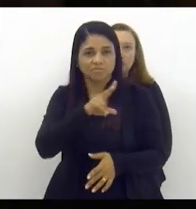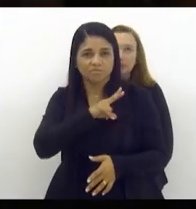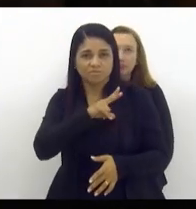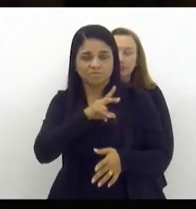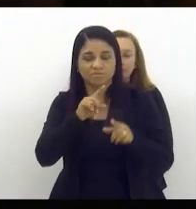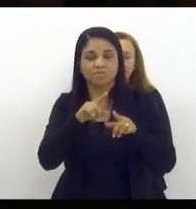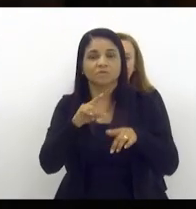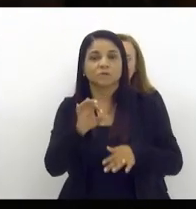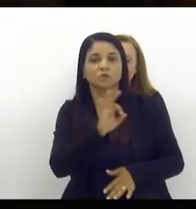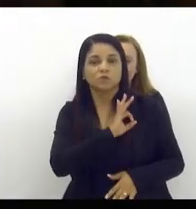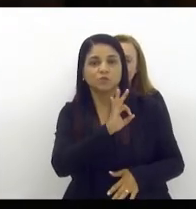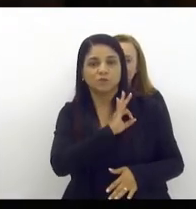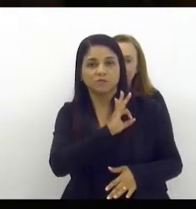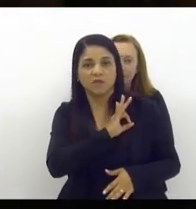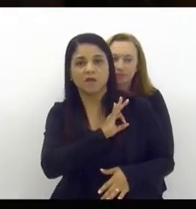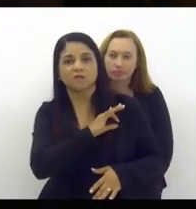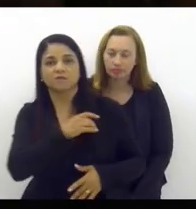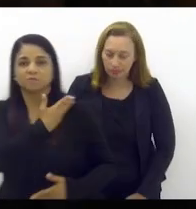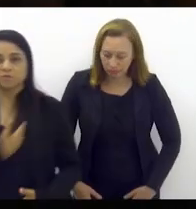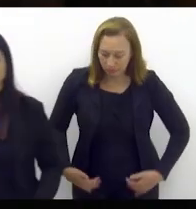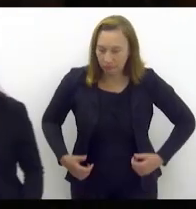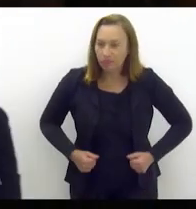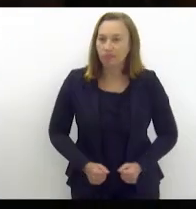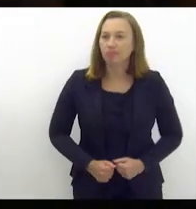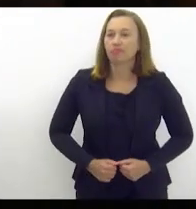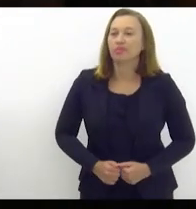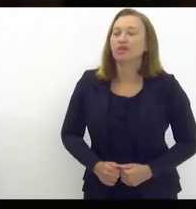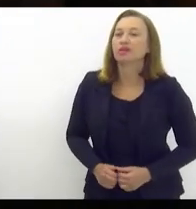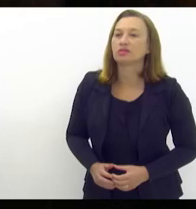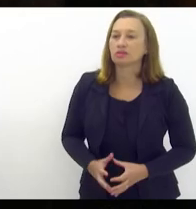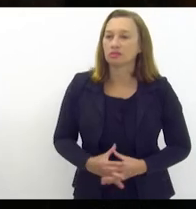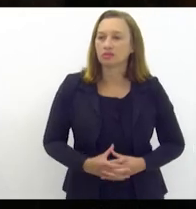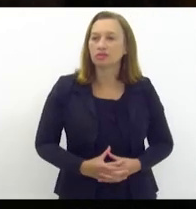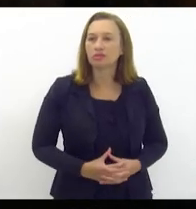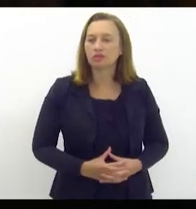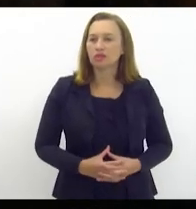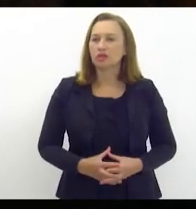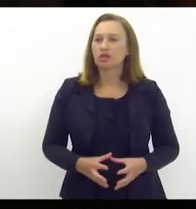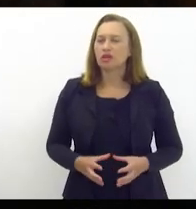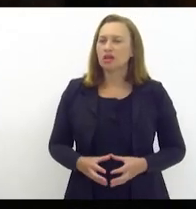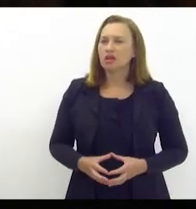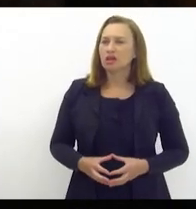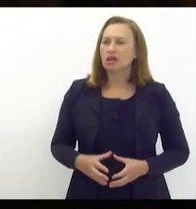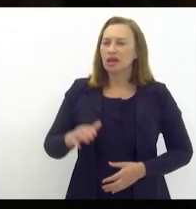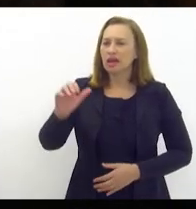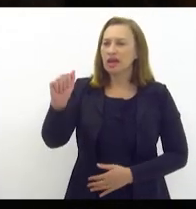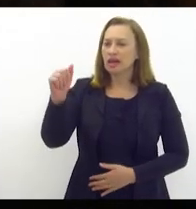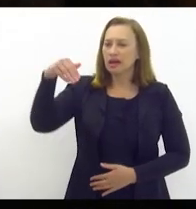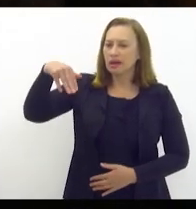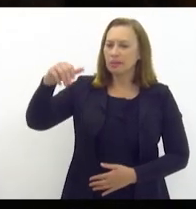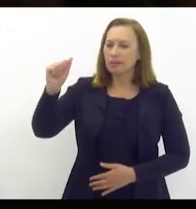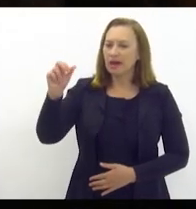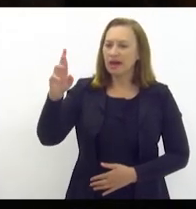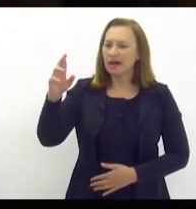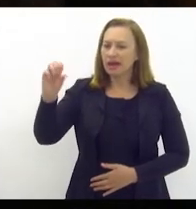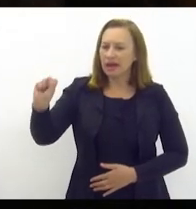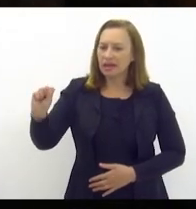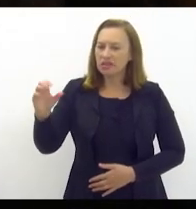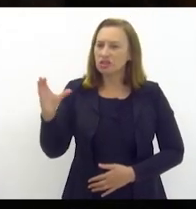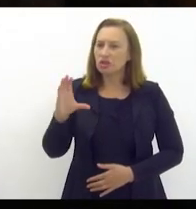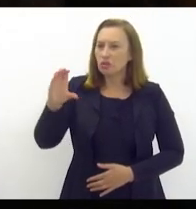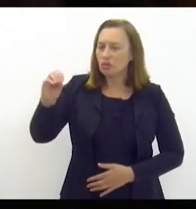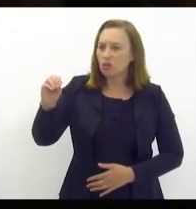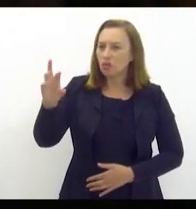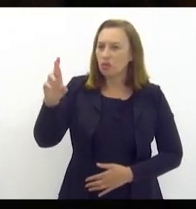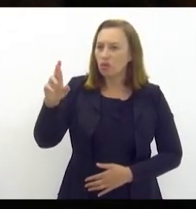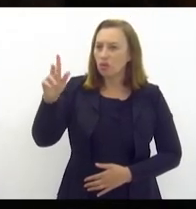de segurança pública através das câmaras corporais, EPIs, equipamentos de